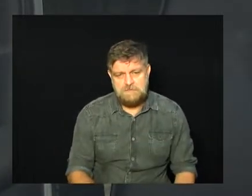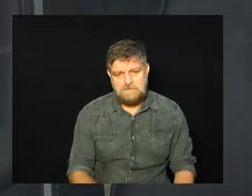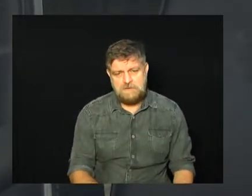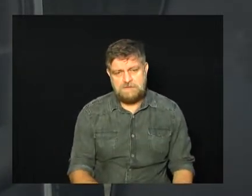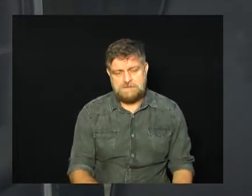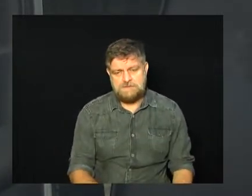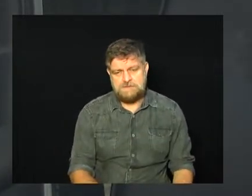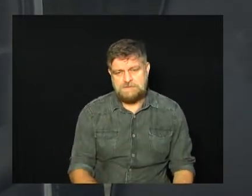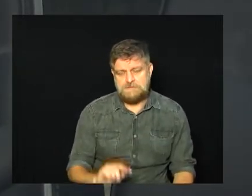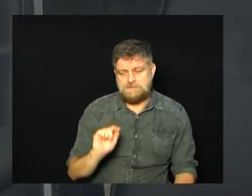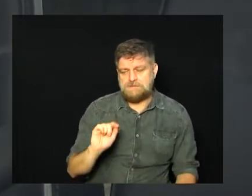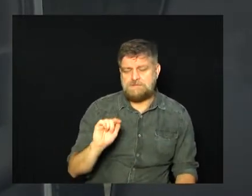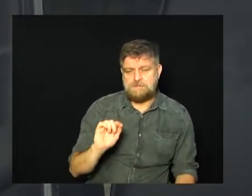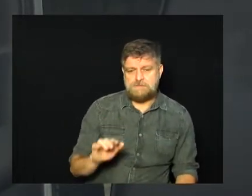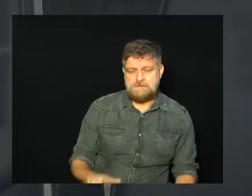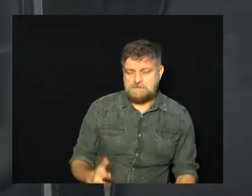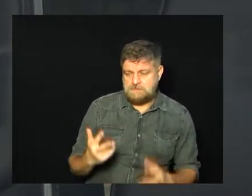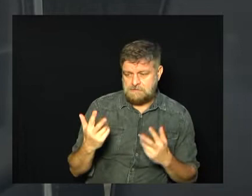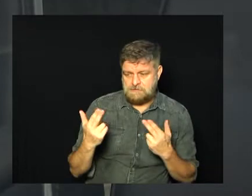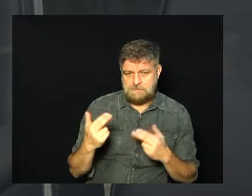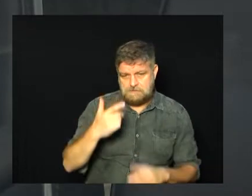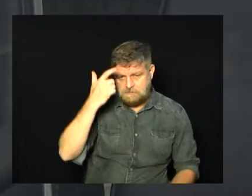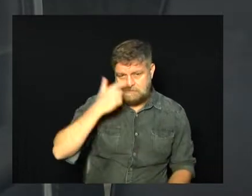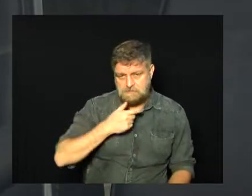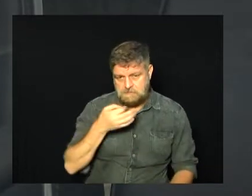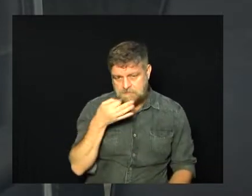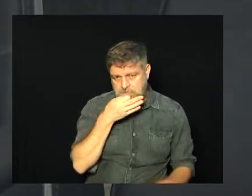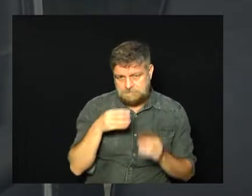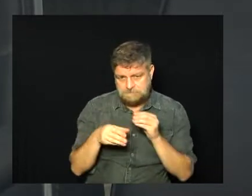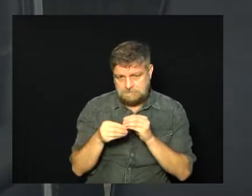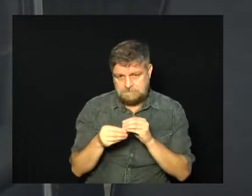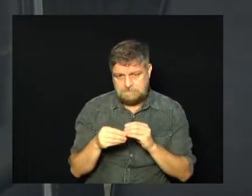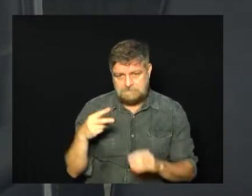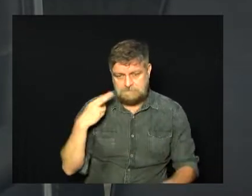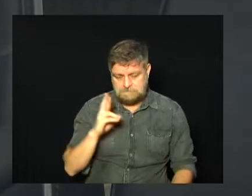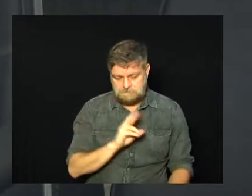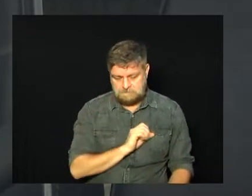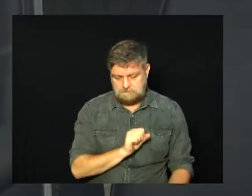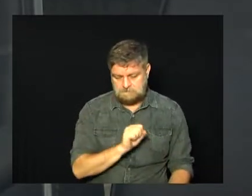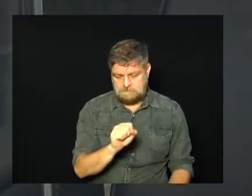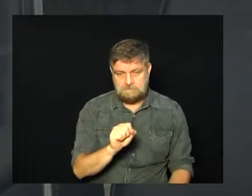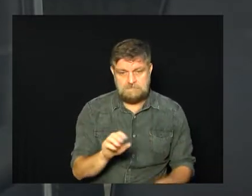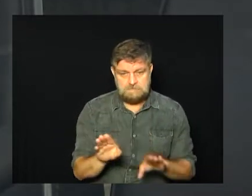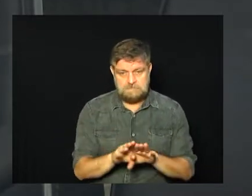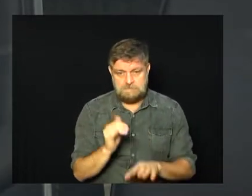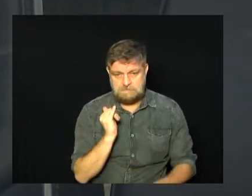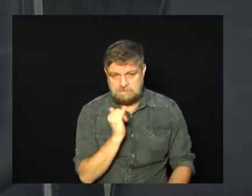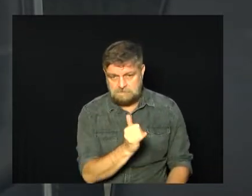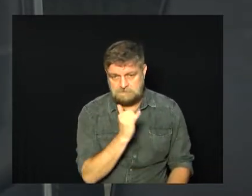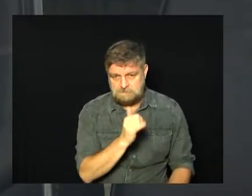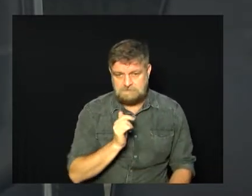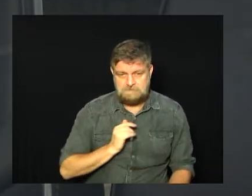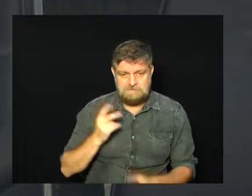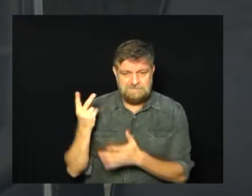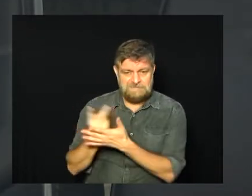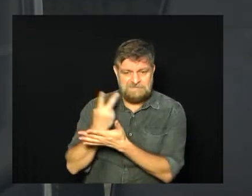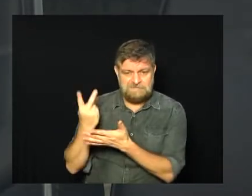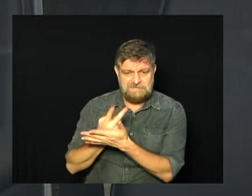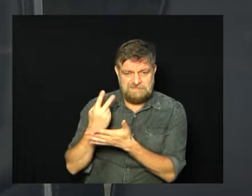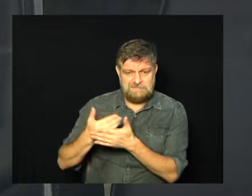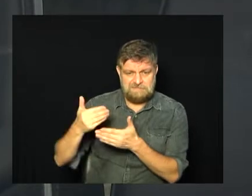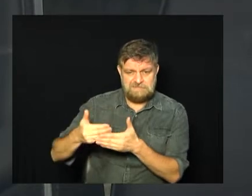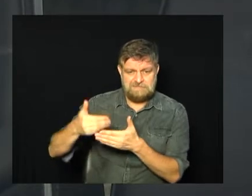E aí, como disse, já estou terminando, como bem disse o Rossini, a gente precisa corrigir os erros que houveram